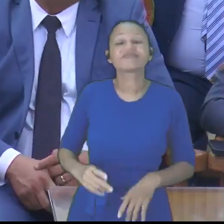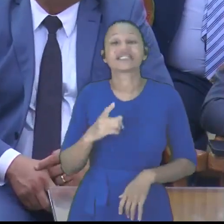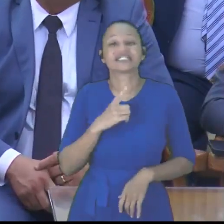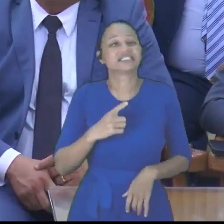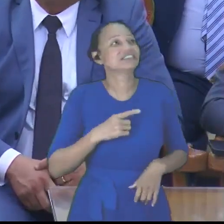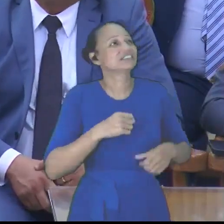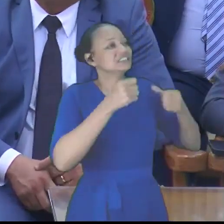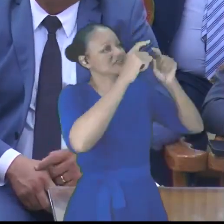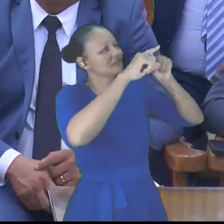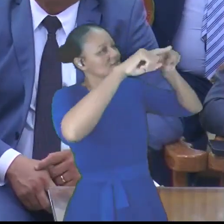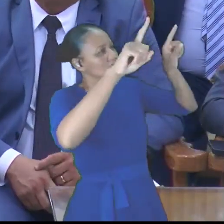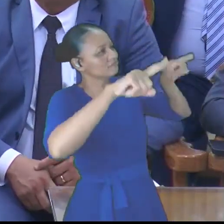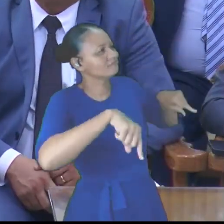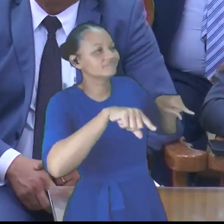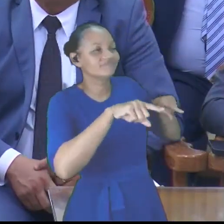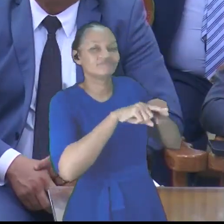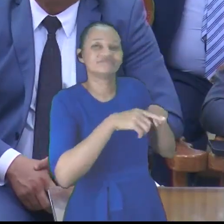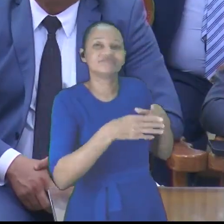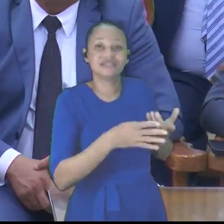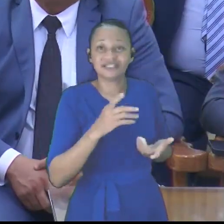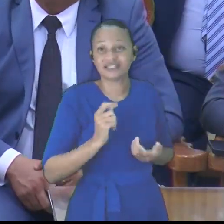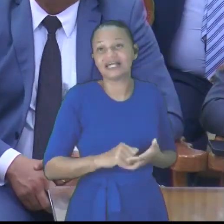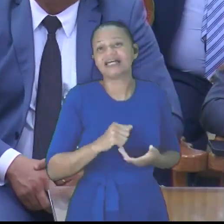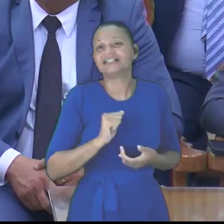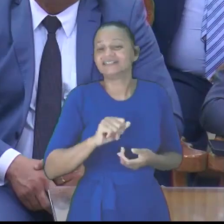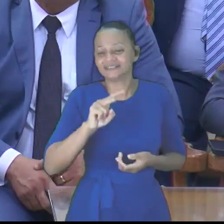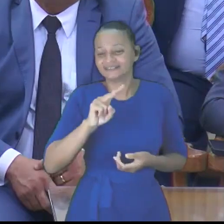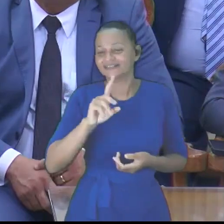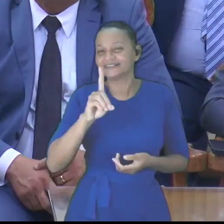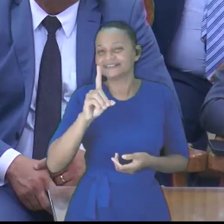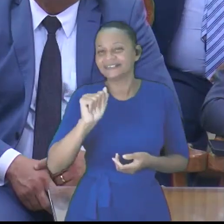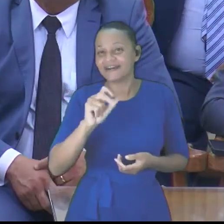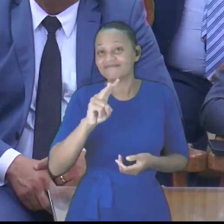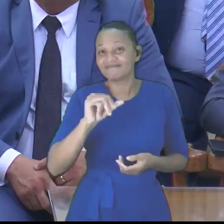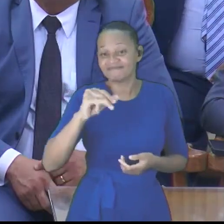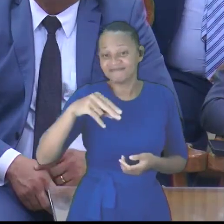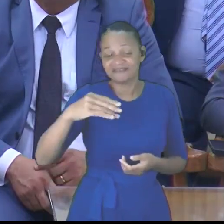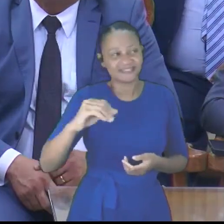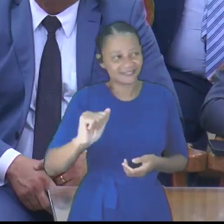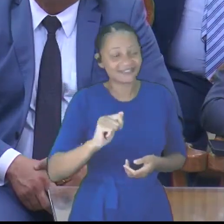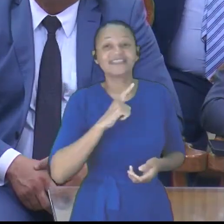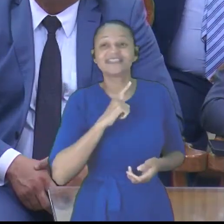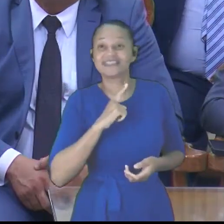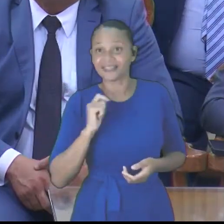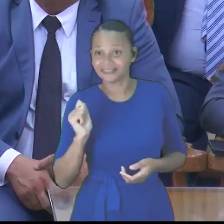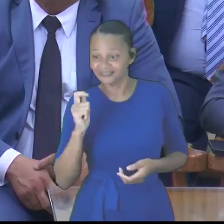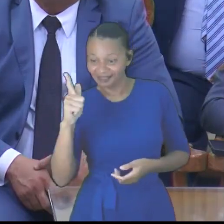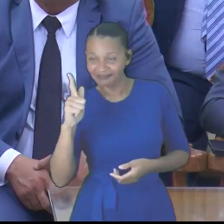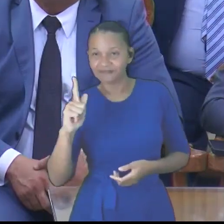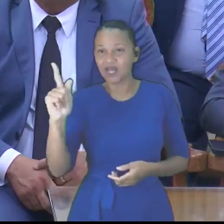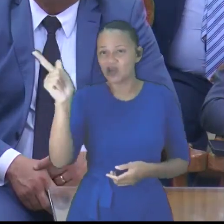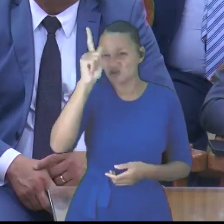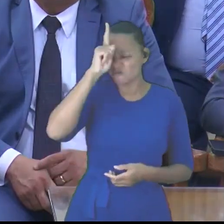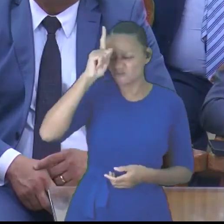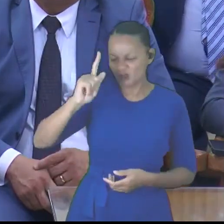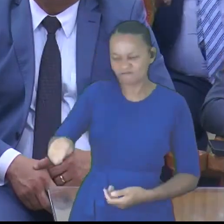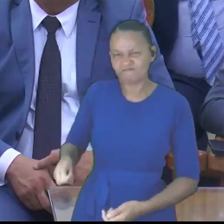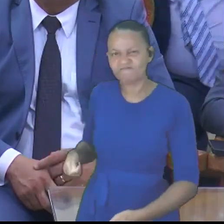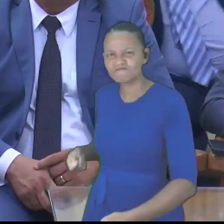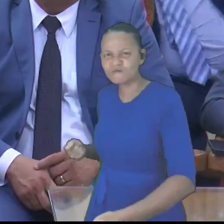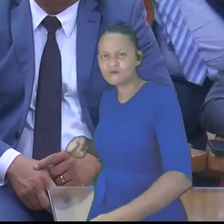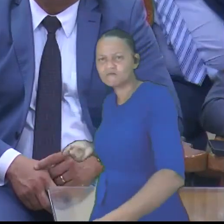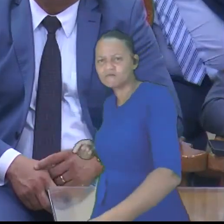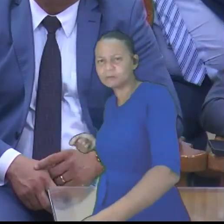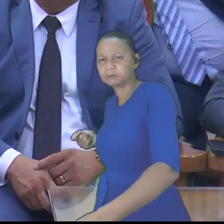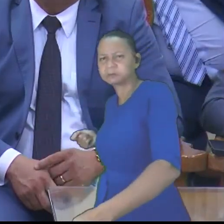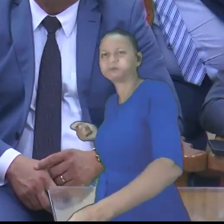de Tiziano, tem quadros de Da Vinci, Davi e Golias, a estátua de Davi e Golias, Davi com a funda na mão, que está lá,